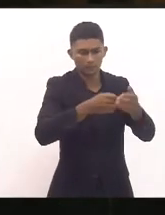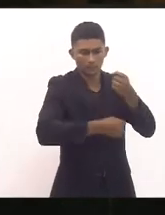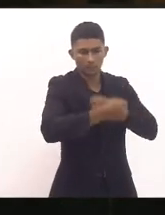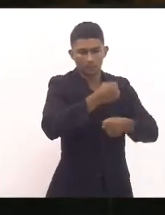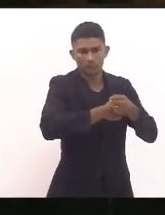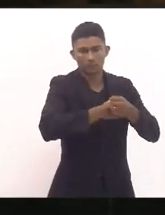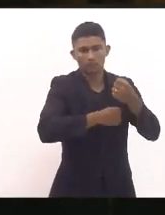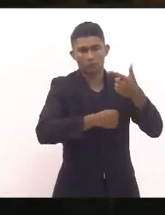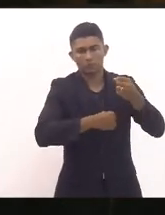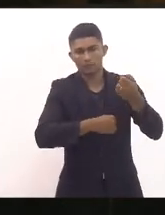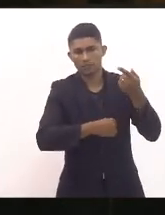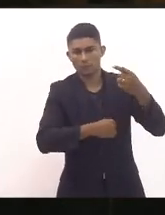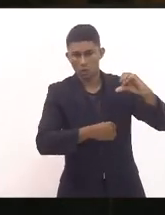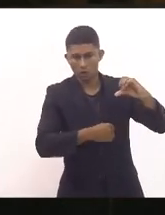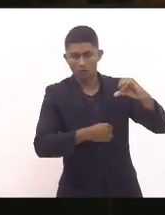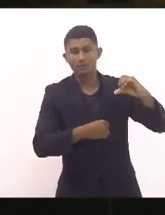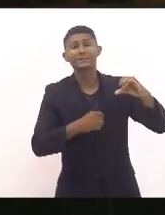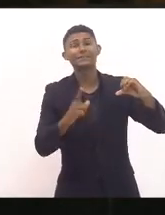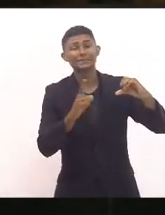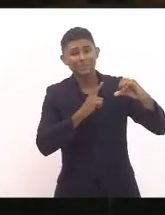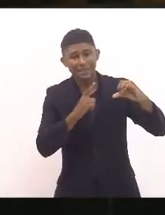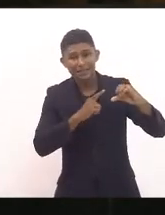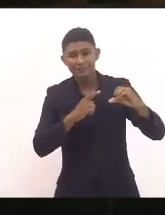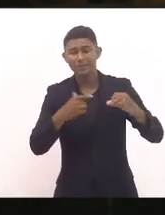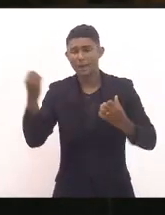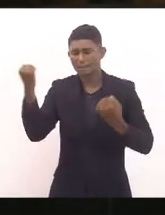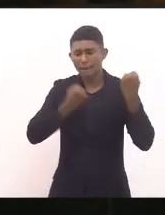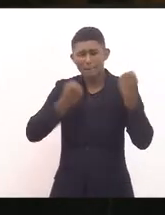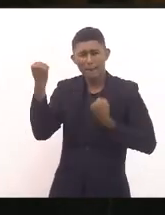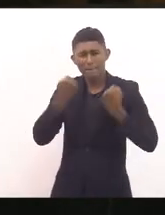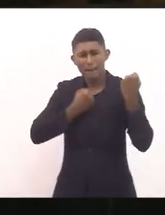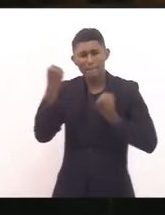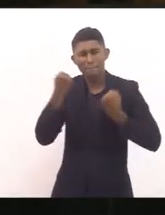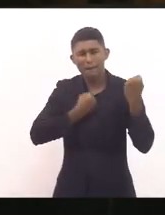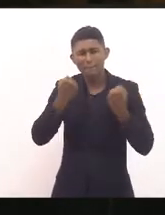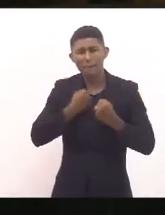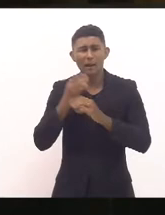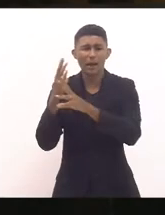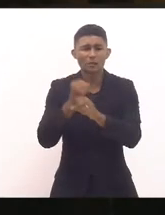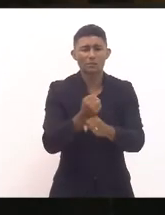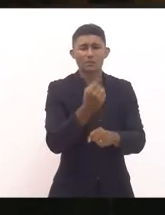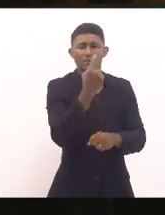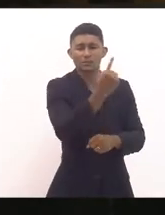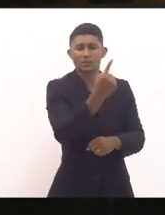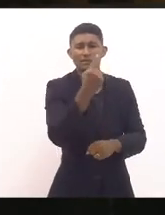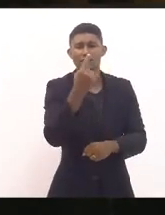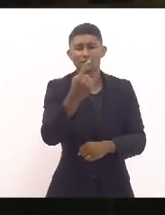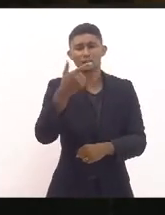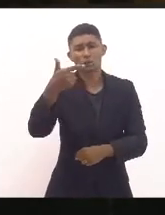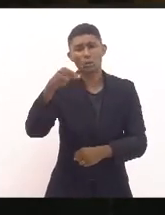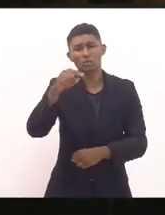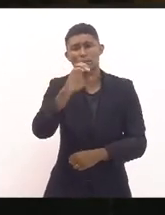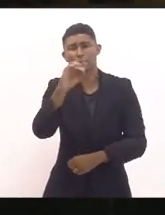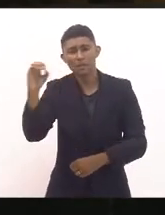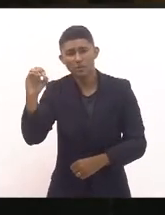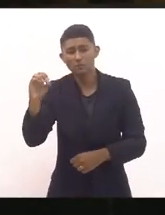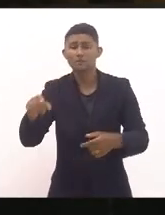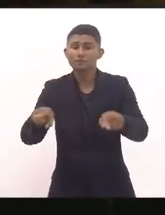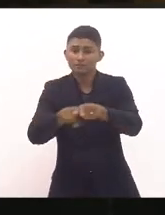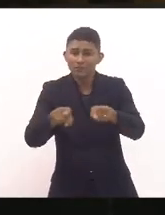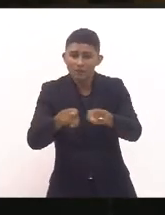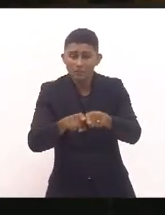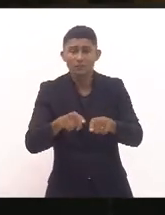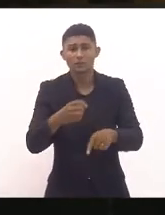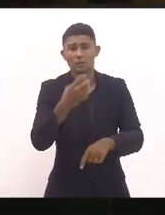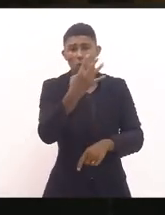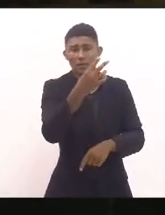112 mil mortes por suicídio, com um aumento de 43% no número